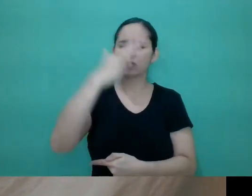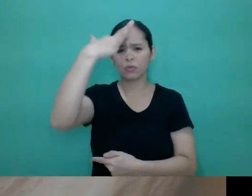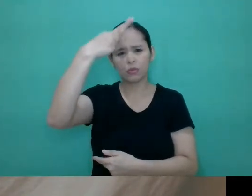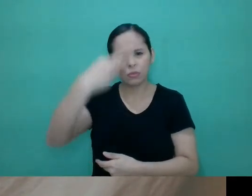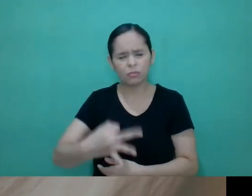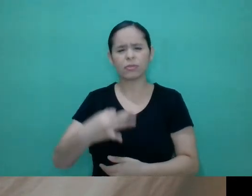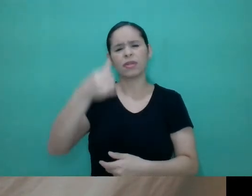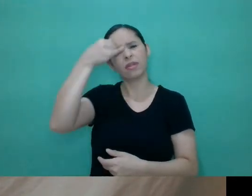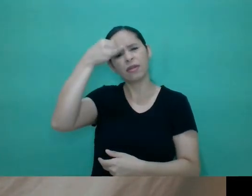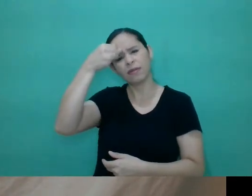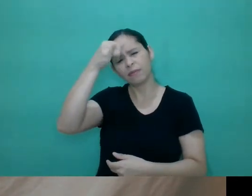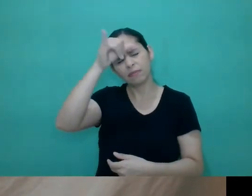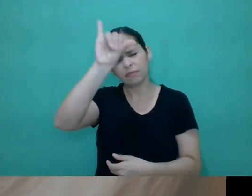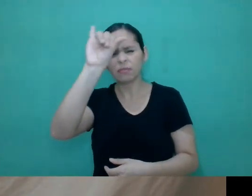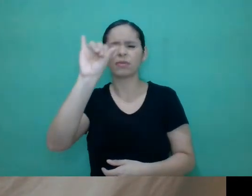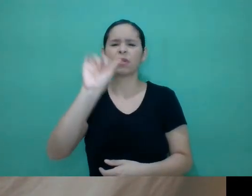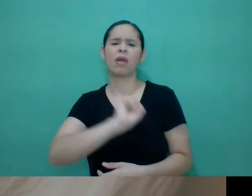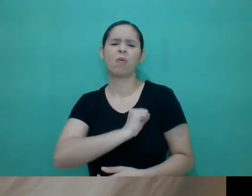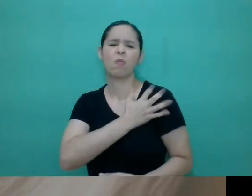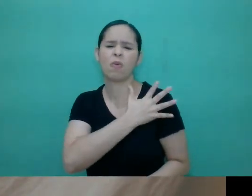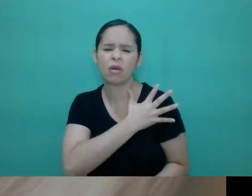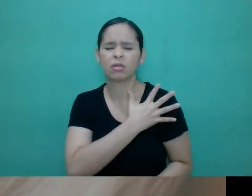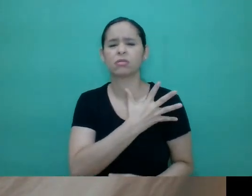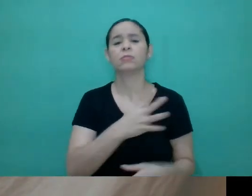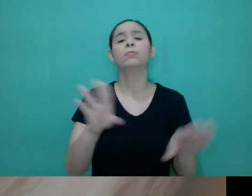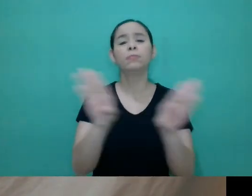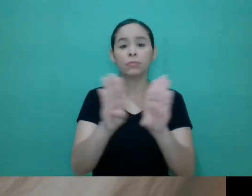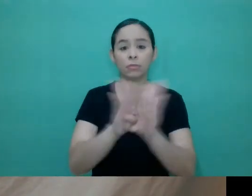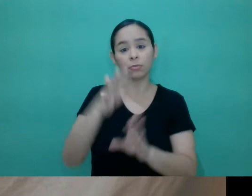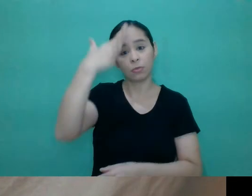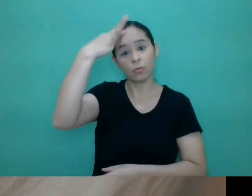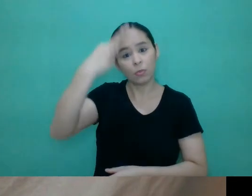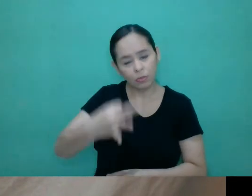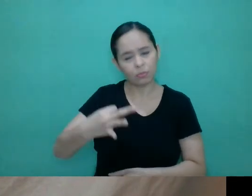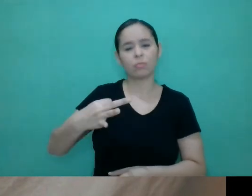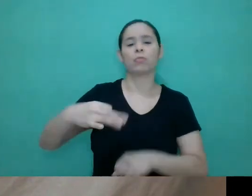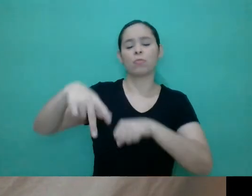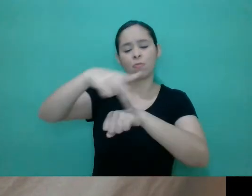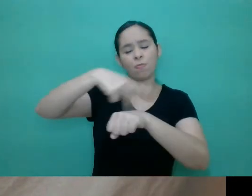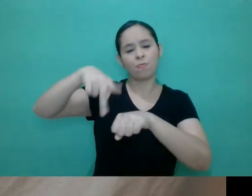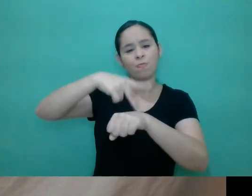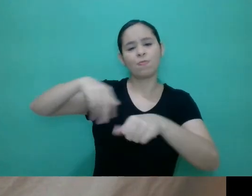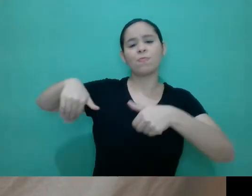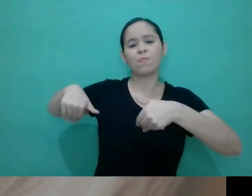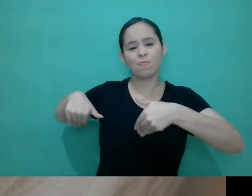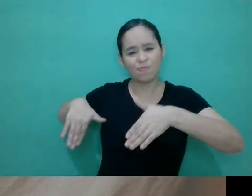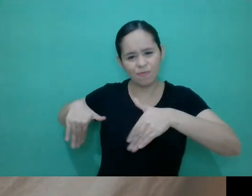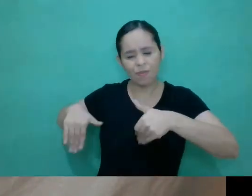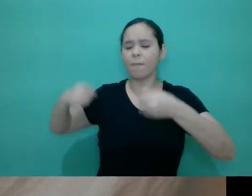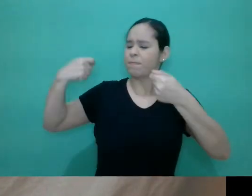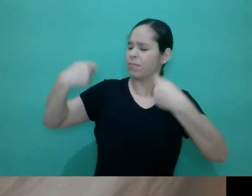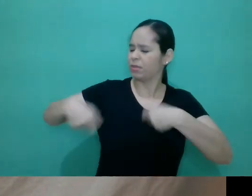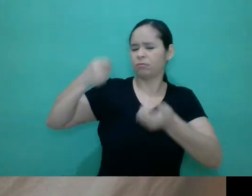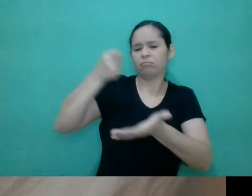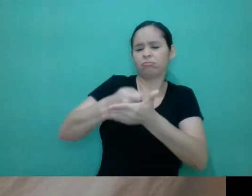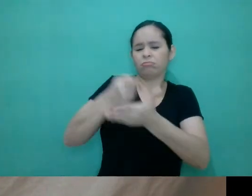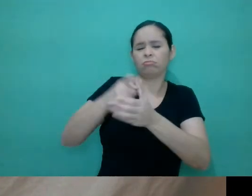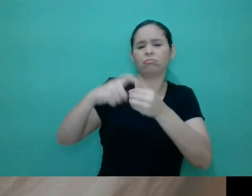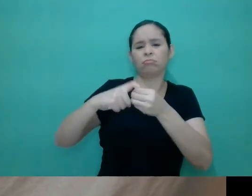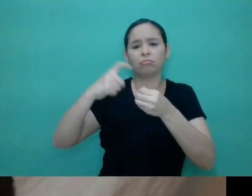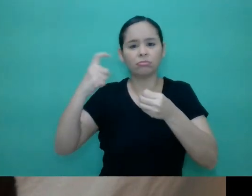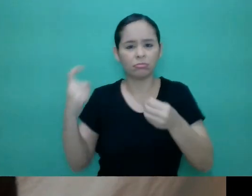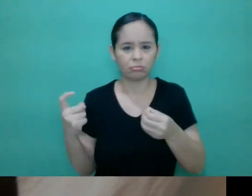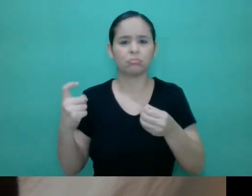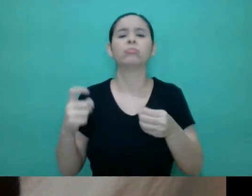racismo vulgar e as suas origens e que compreendam que a República precisa da sua vigilância e da sua exigência. Escolhemos